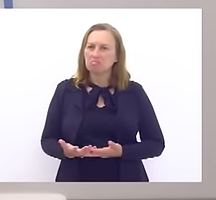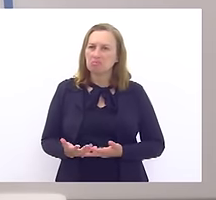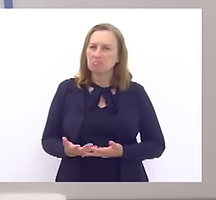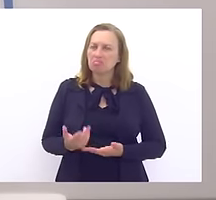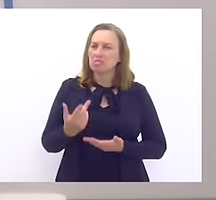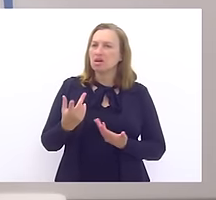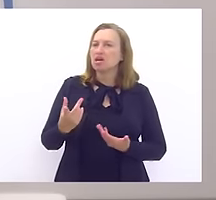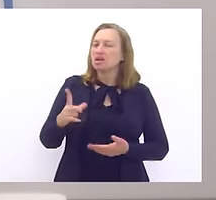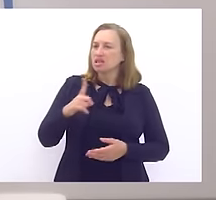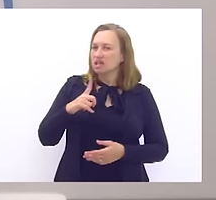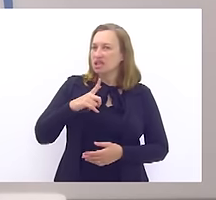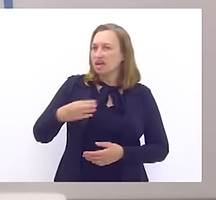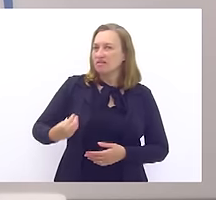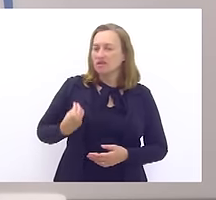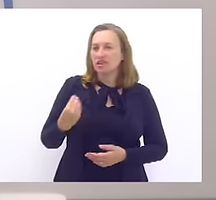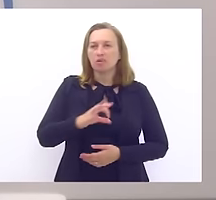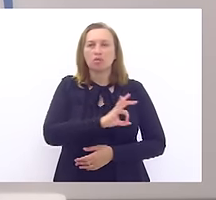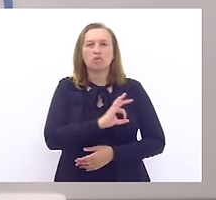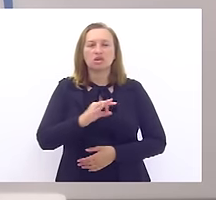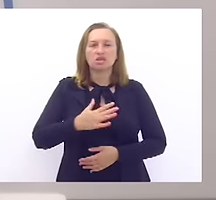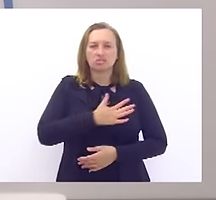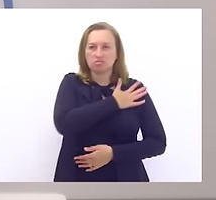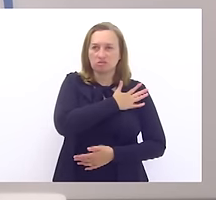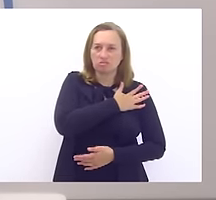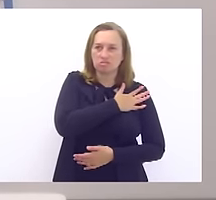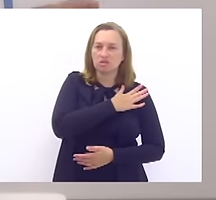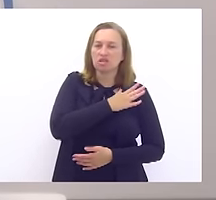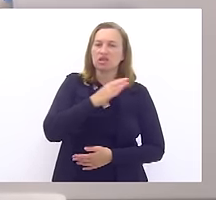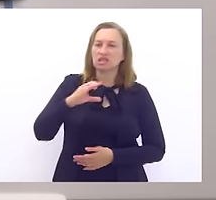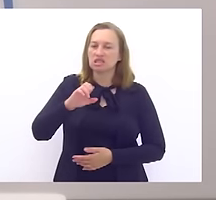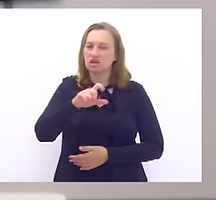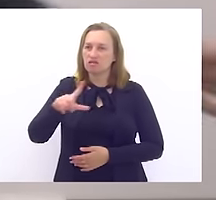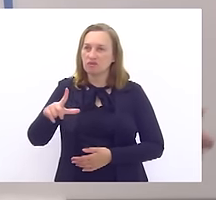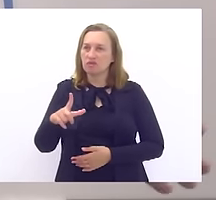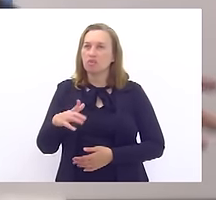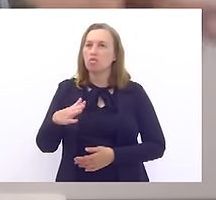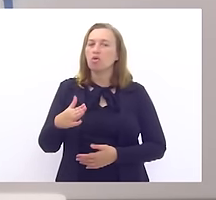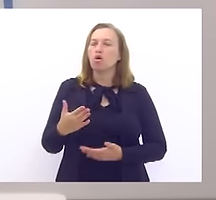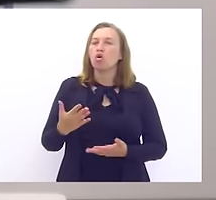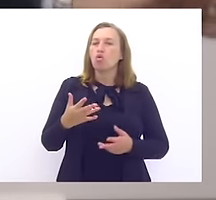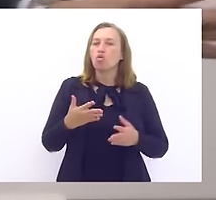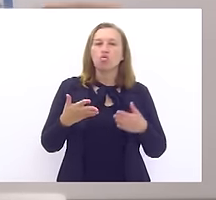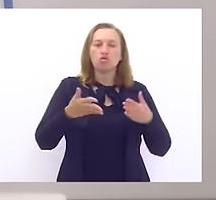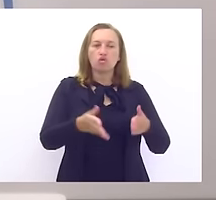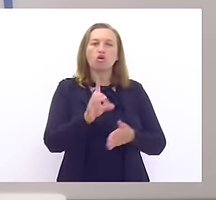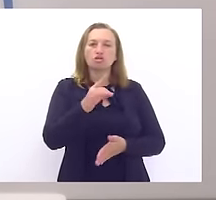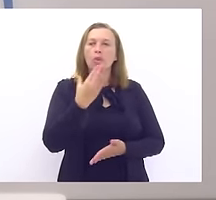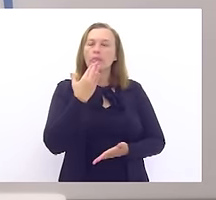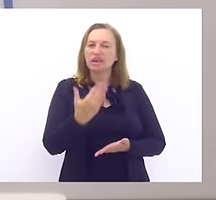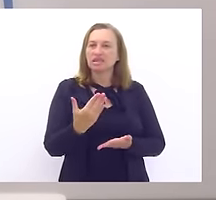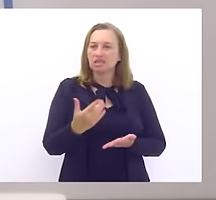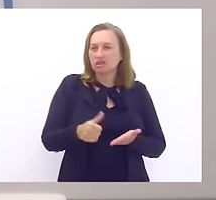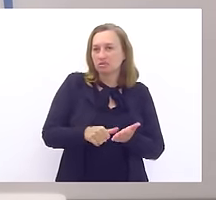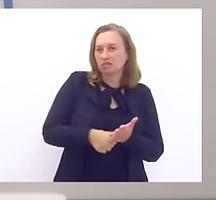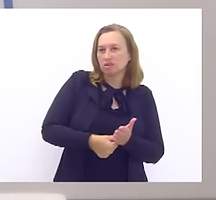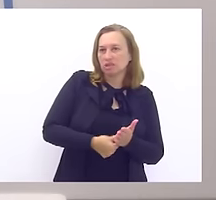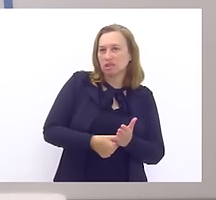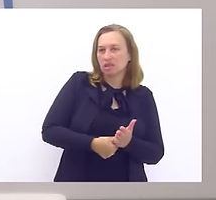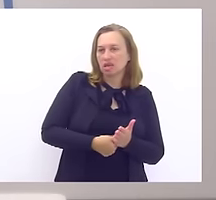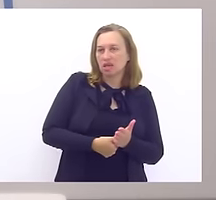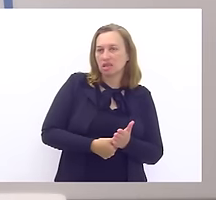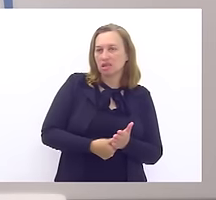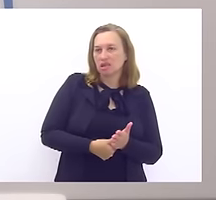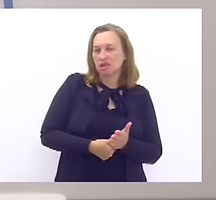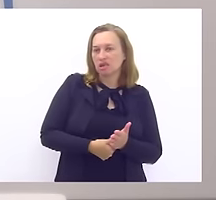tenha a presença da polícia civil e da Polícia Militar o foco é pedir o documento e habilitação mas